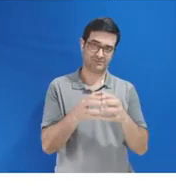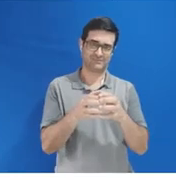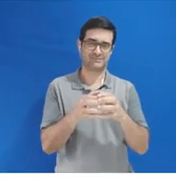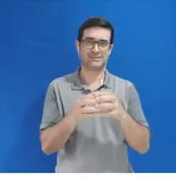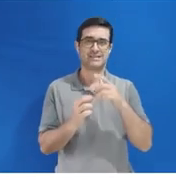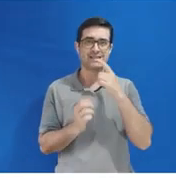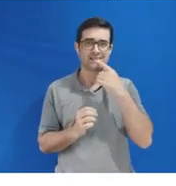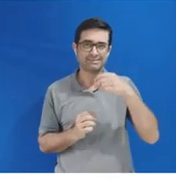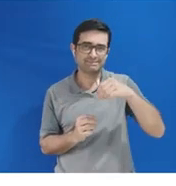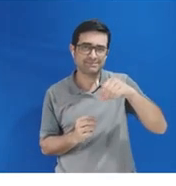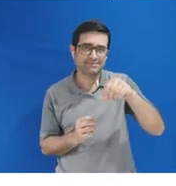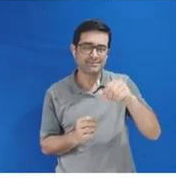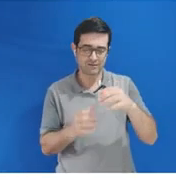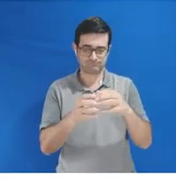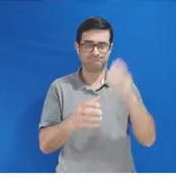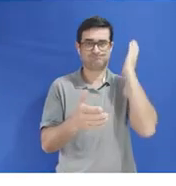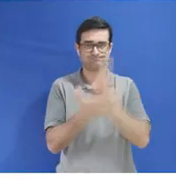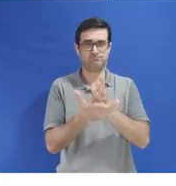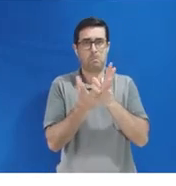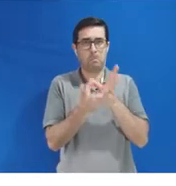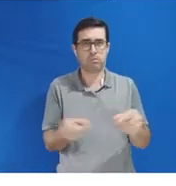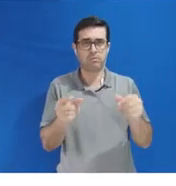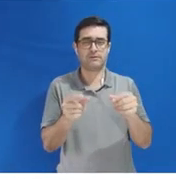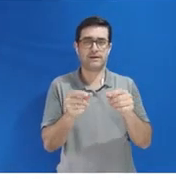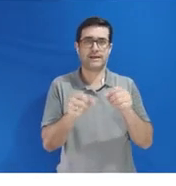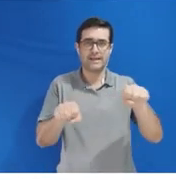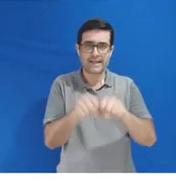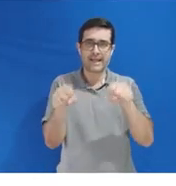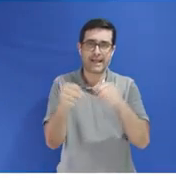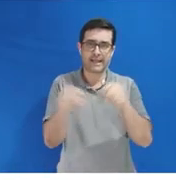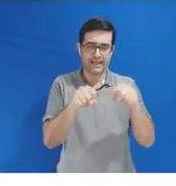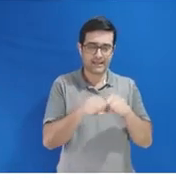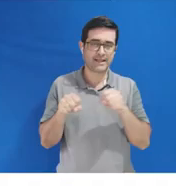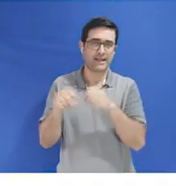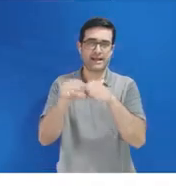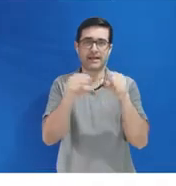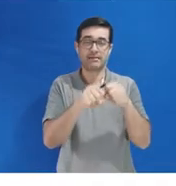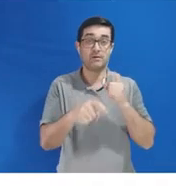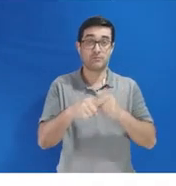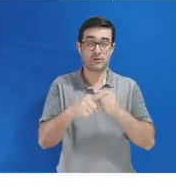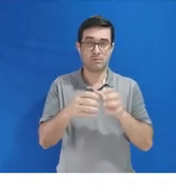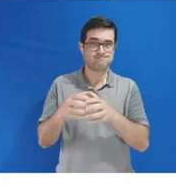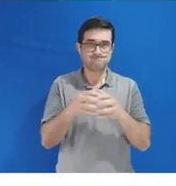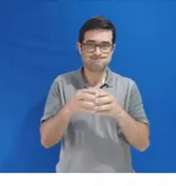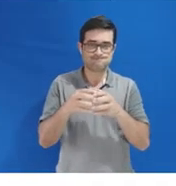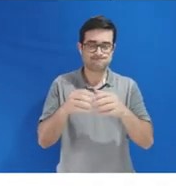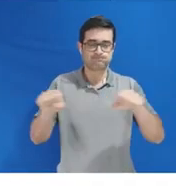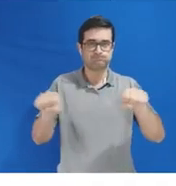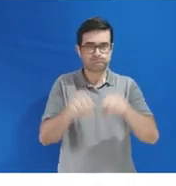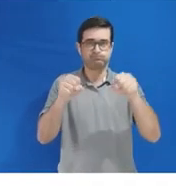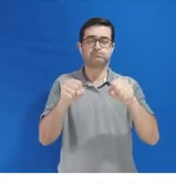por exemplo, de sal, eu tenho ele todo quebradiço. Por quê? Porque o atrito faz com que os